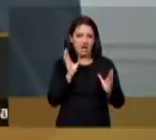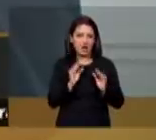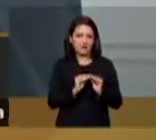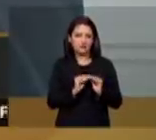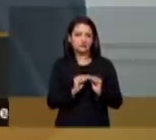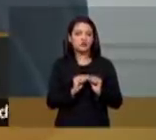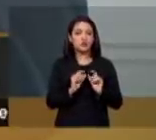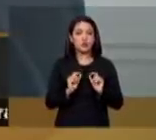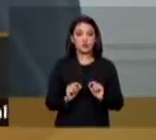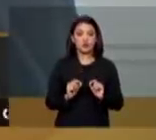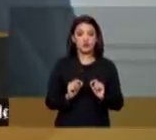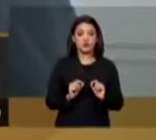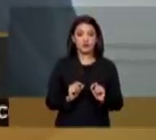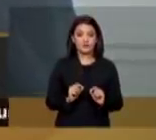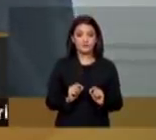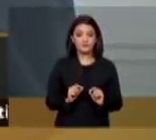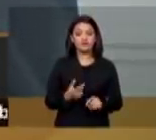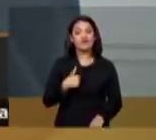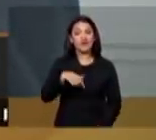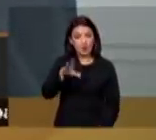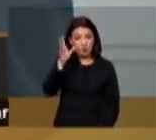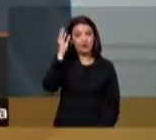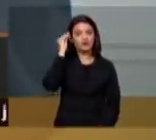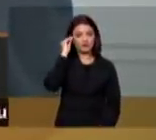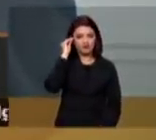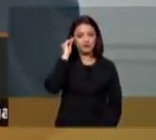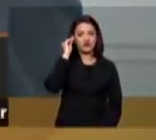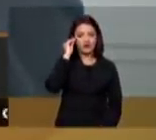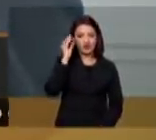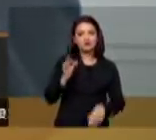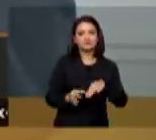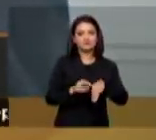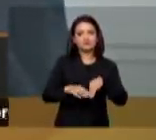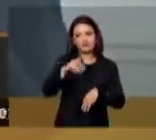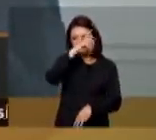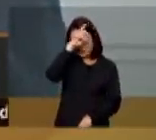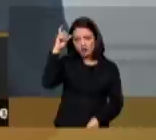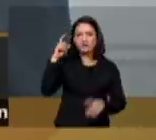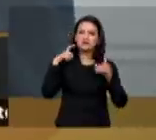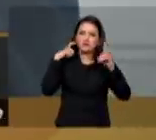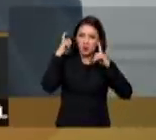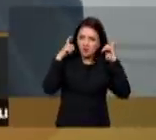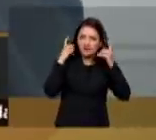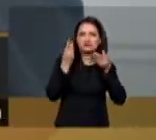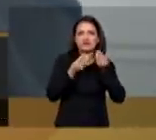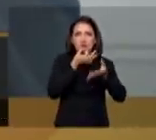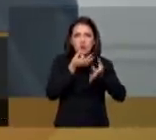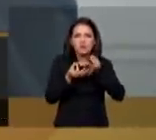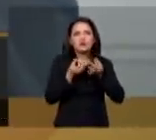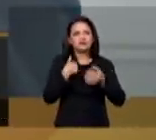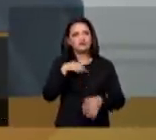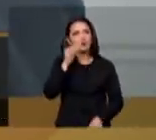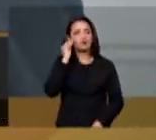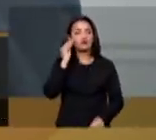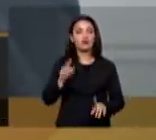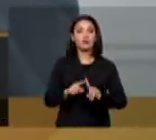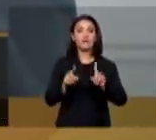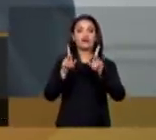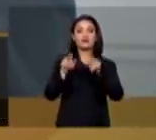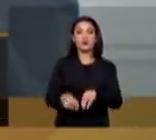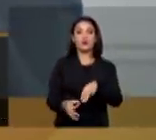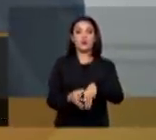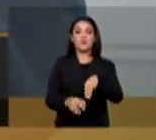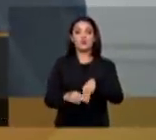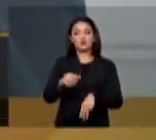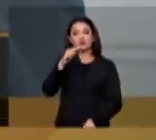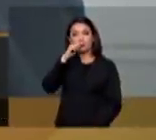assim como colocou, entendendo as preocupações do eminente ministro Ricardo Lewandowski, mas como colocou o ministro Edson Fachin e